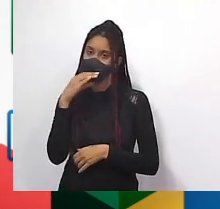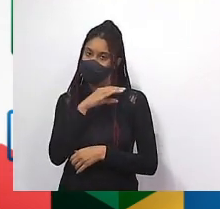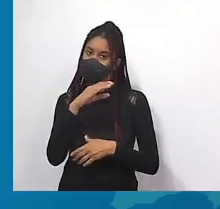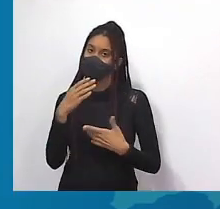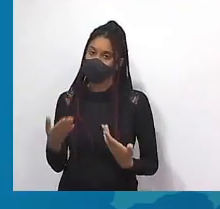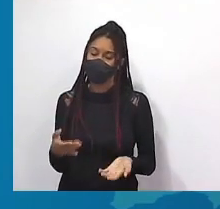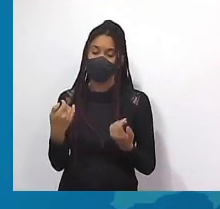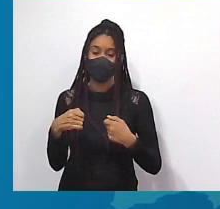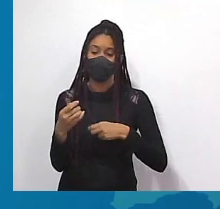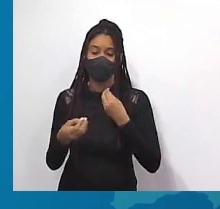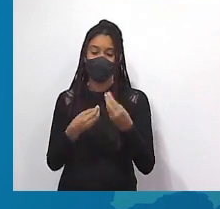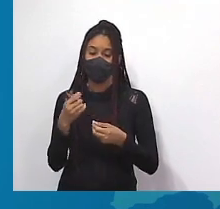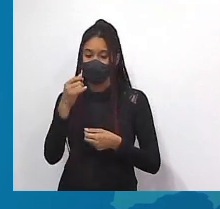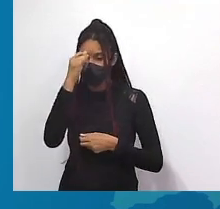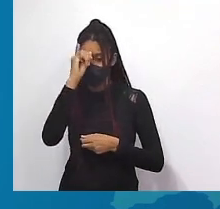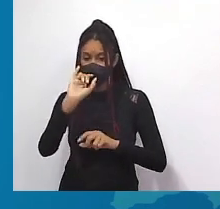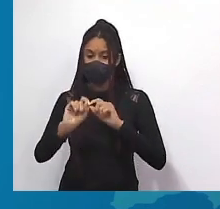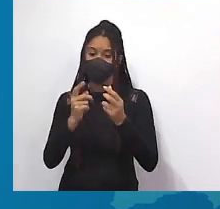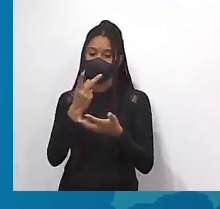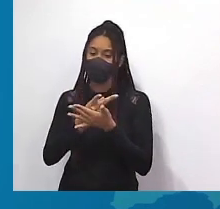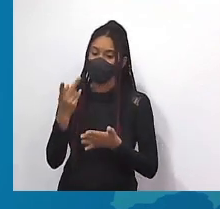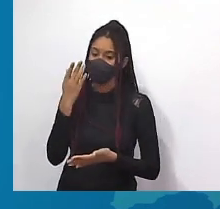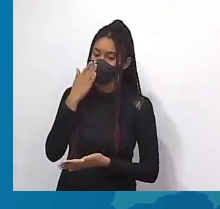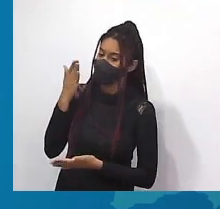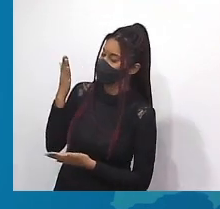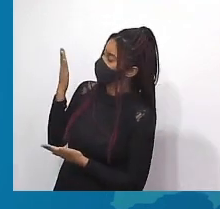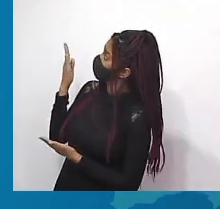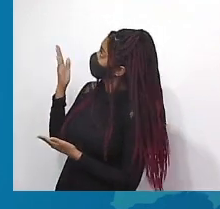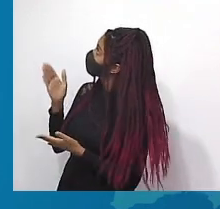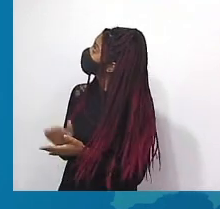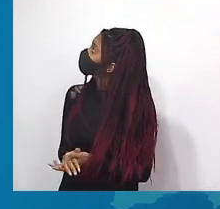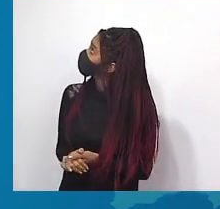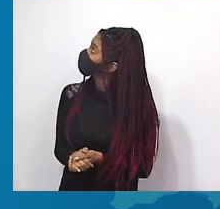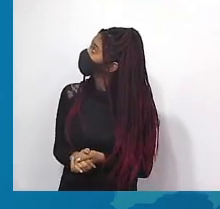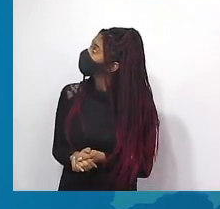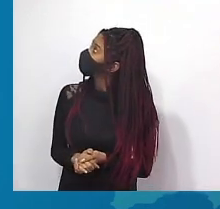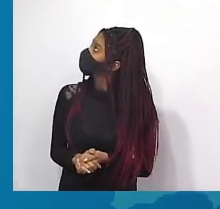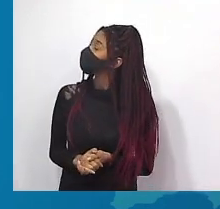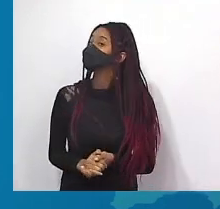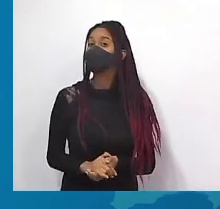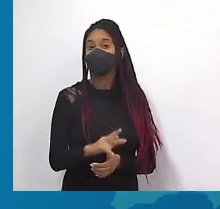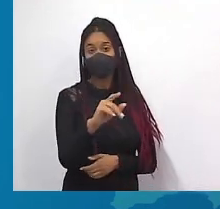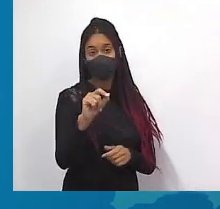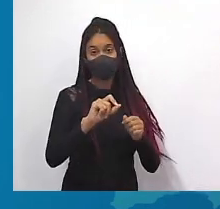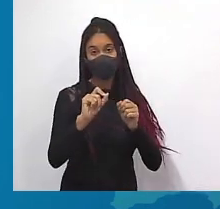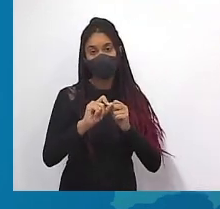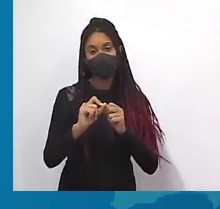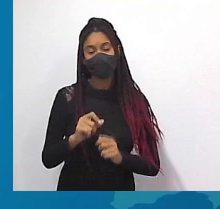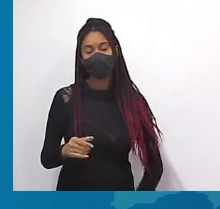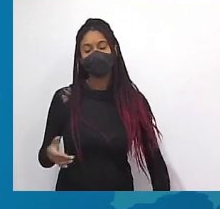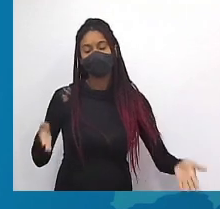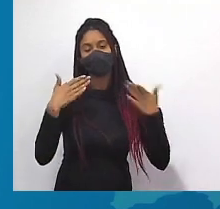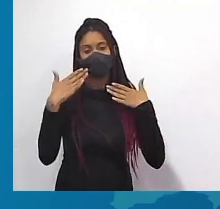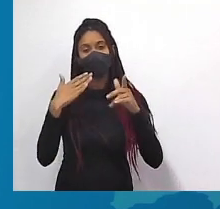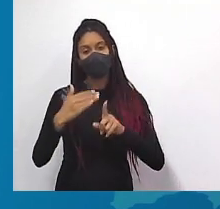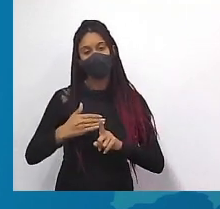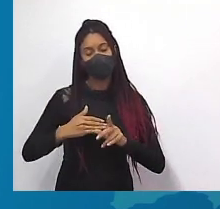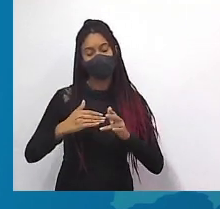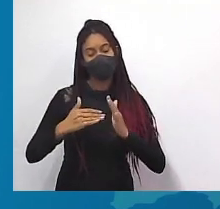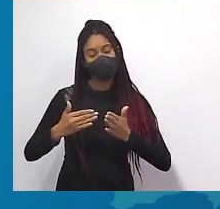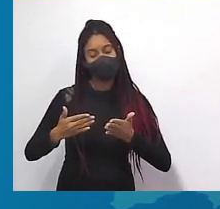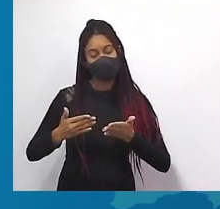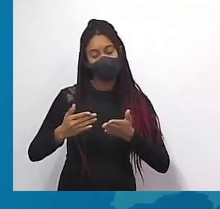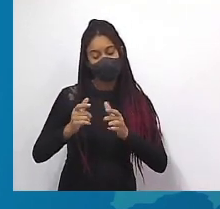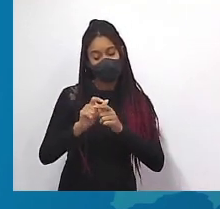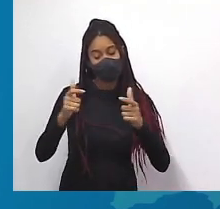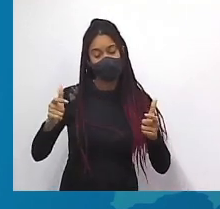inevitável. Bom, quais são as consequências, tá? Isso vai provocar, além do aumento do calor, a gente vai ter, né, lagos